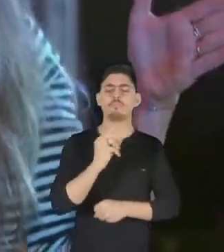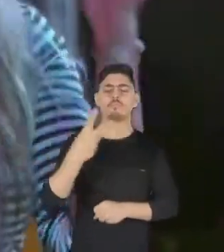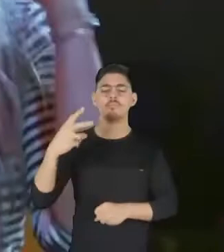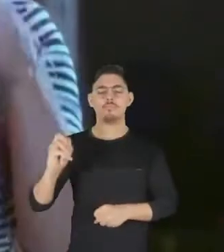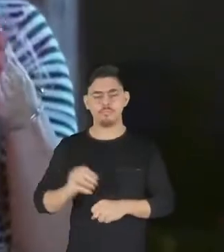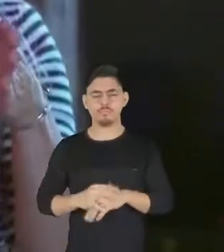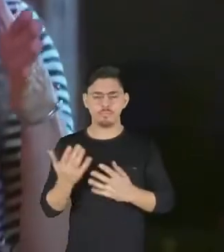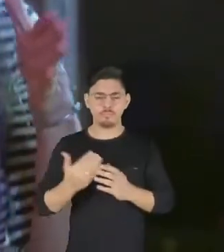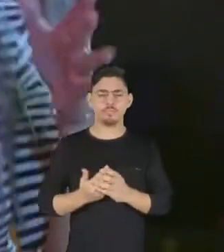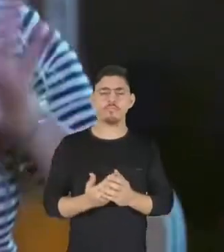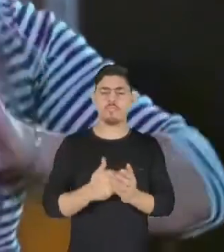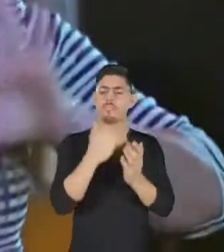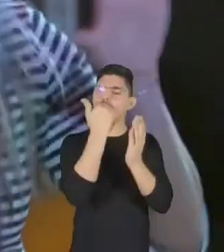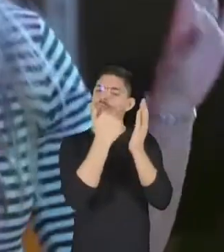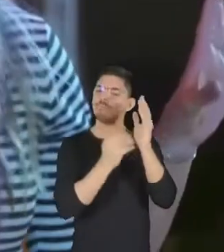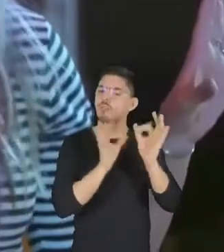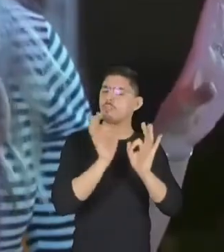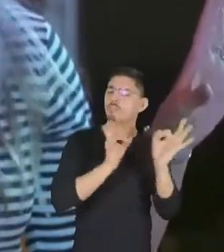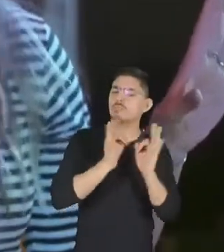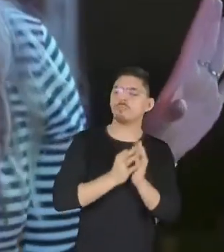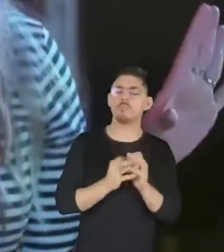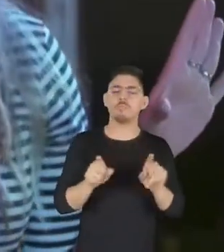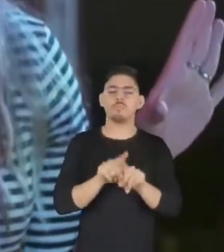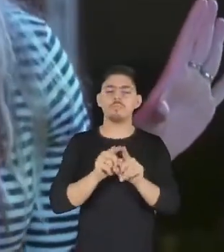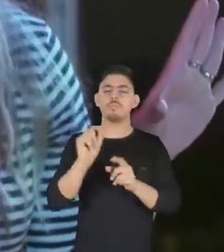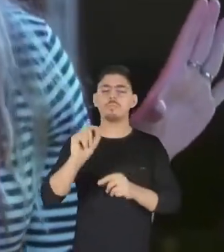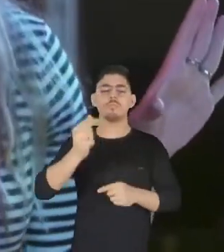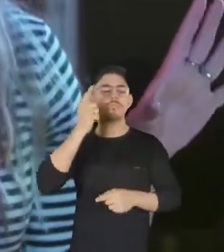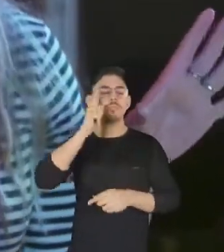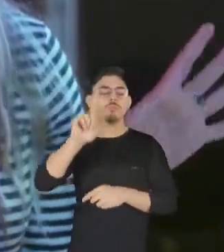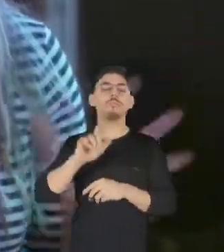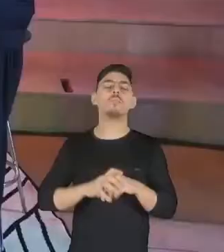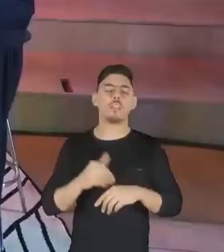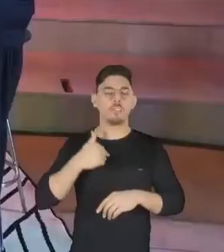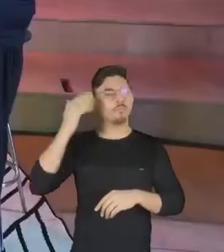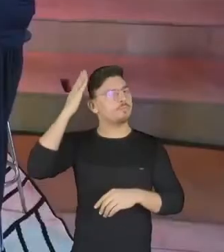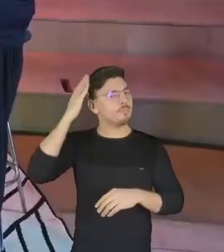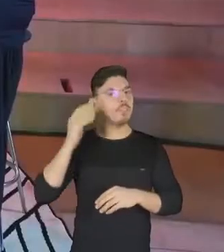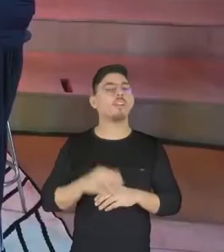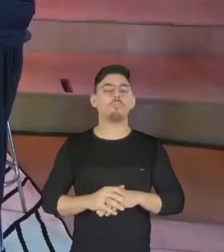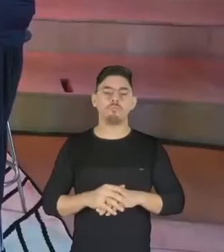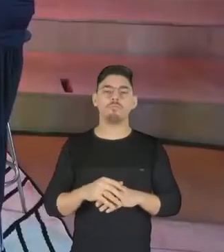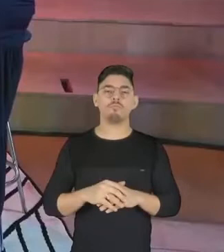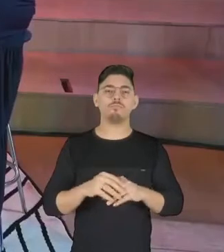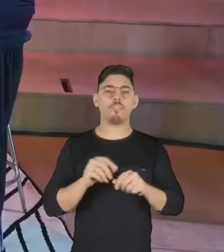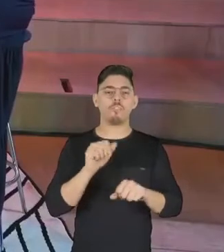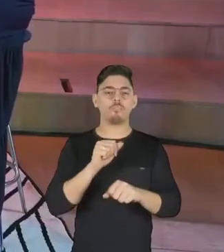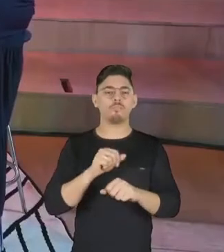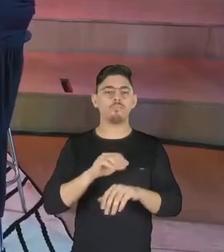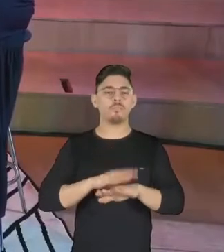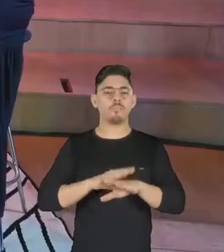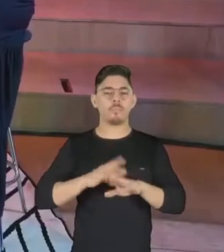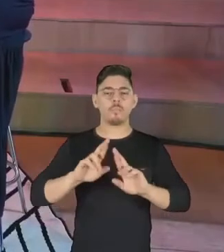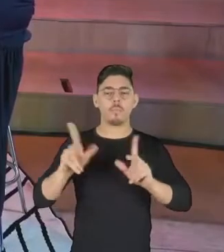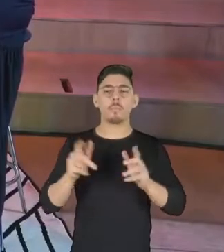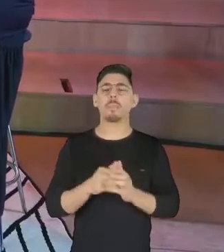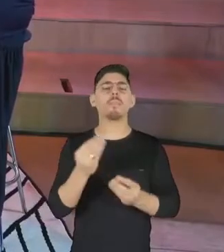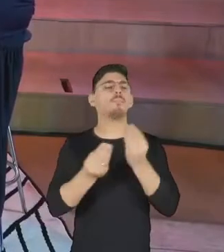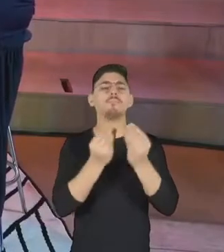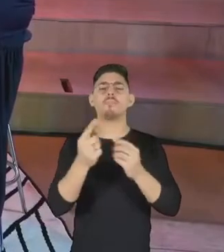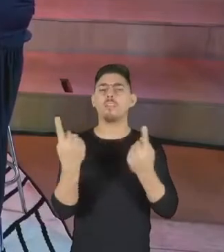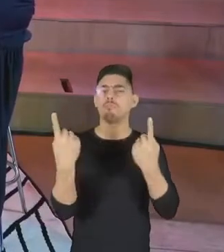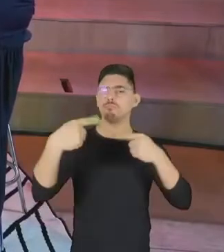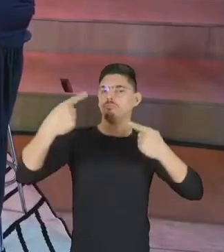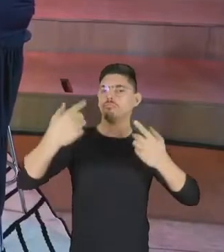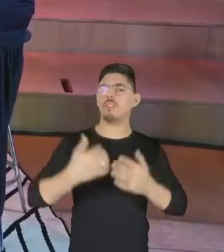planejado e realizado. Tenho certeza que foi completamente diferente. Quais foram os grandes